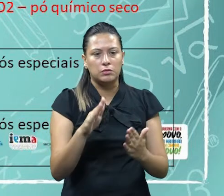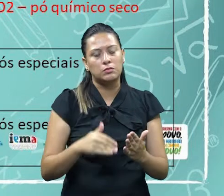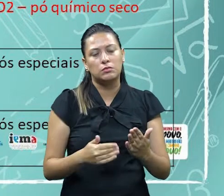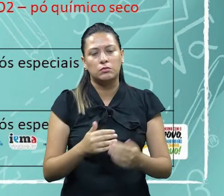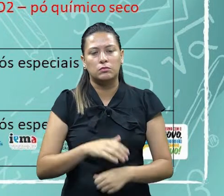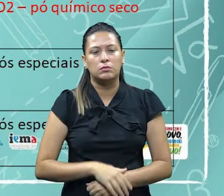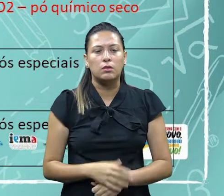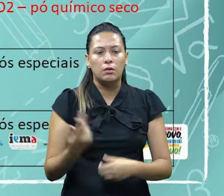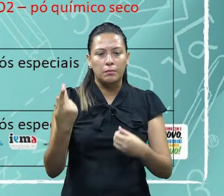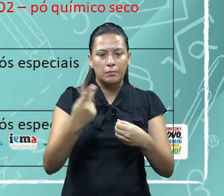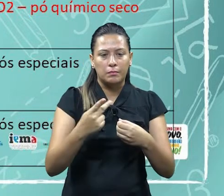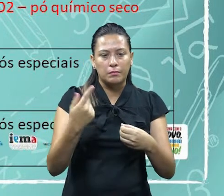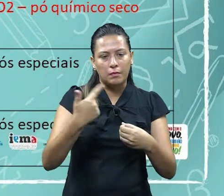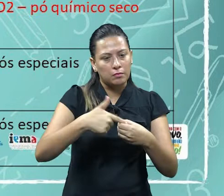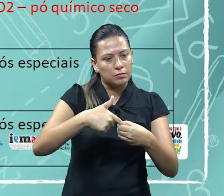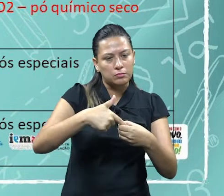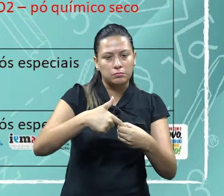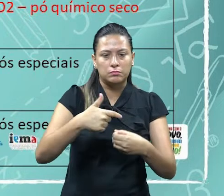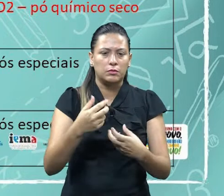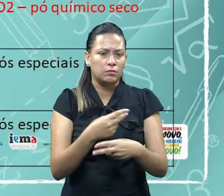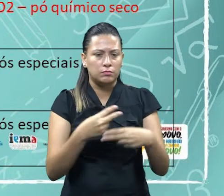verniz, derivados do petróleo.